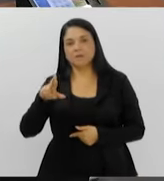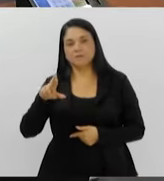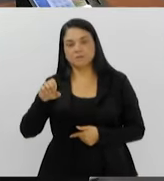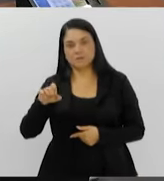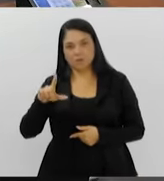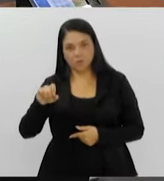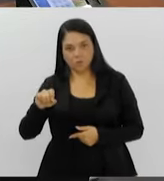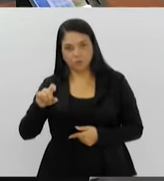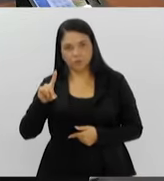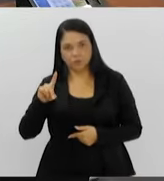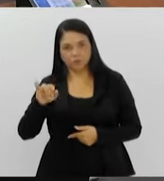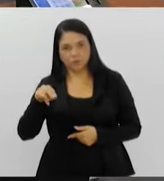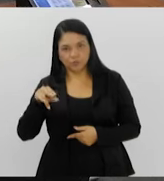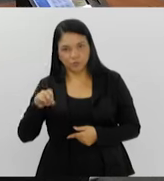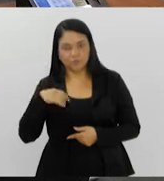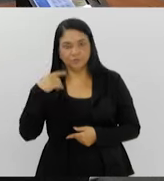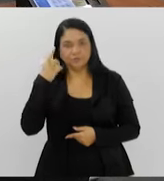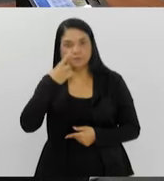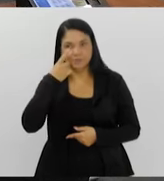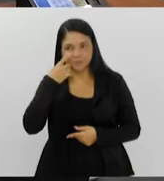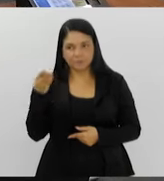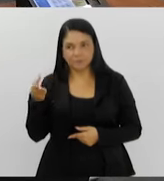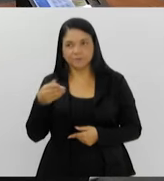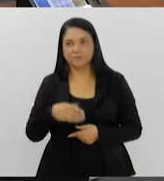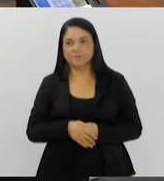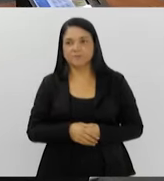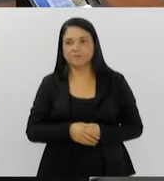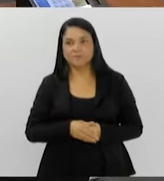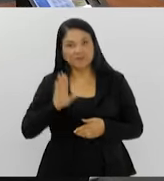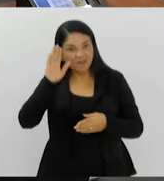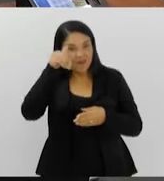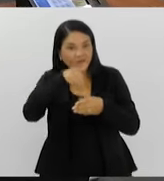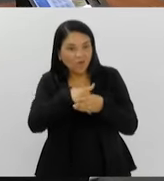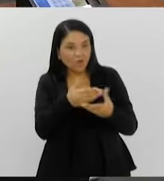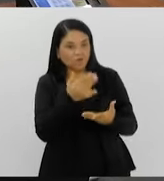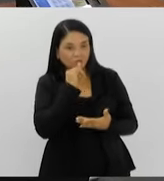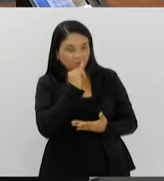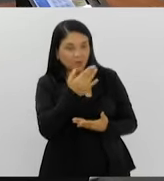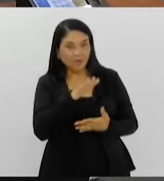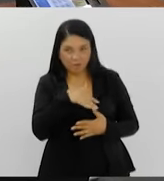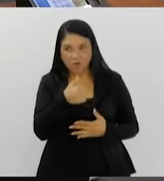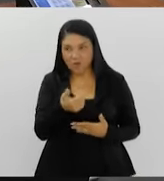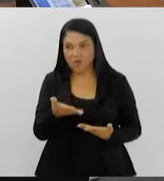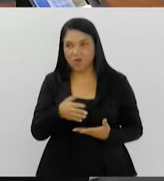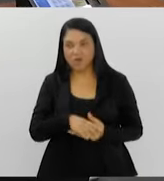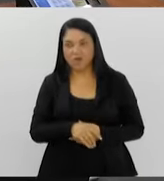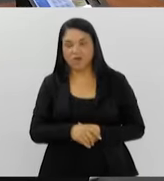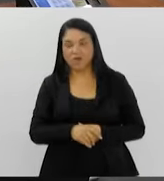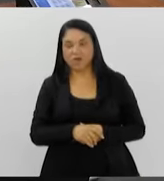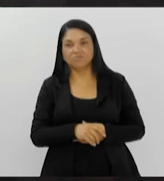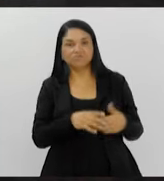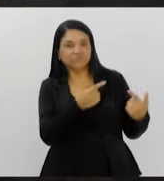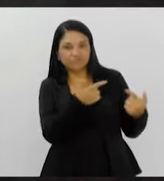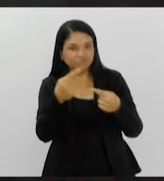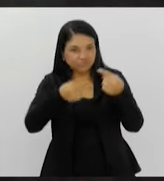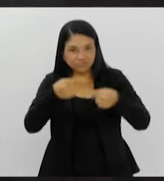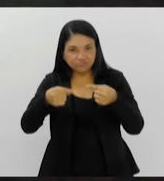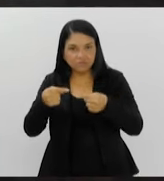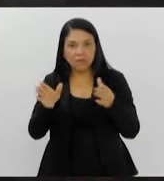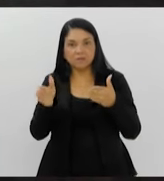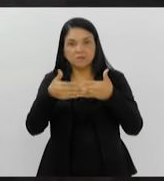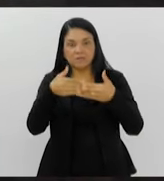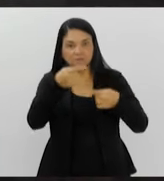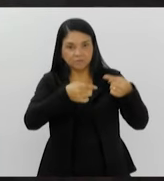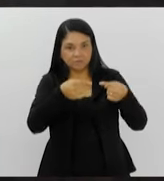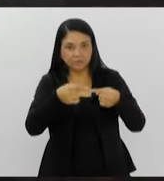favor declara voto Marcelo Oi declara Vot de voto melhor né não havendo mais Quem Queira discutir encerrada a